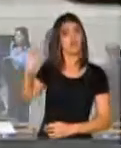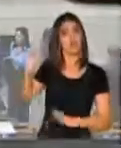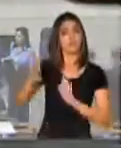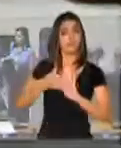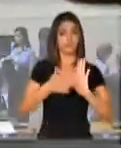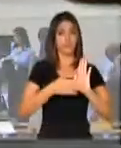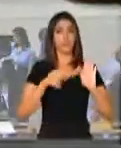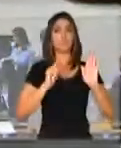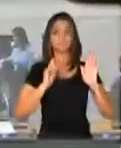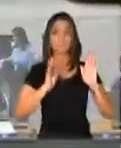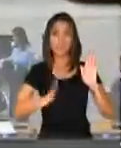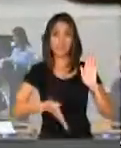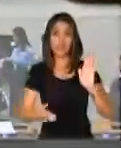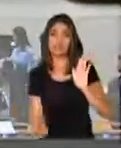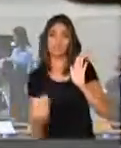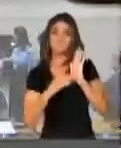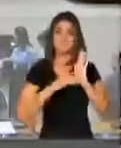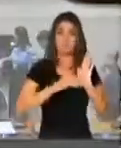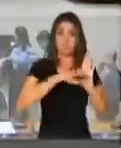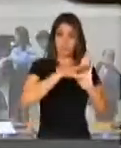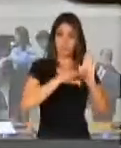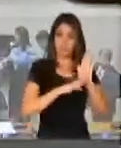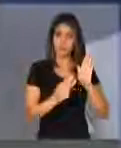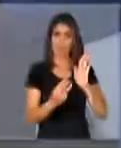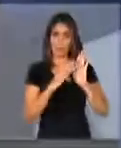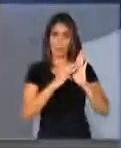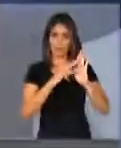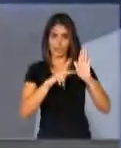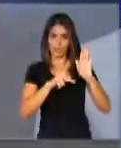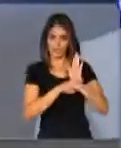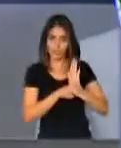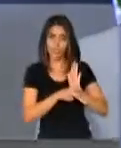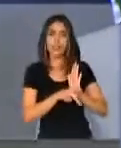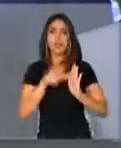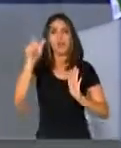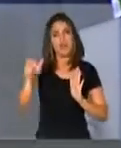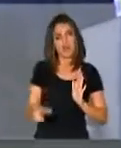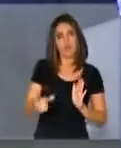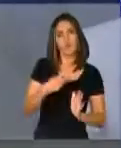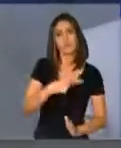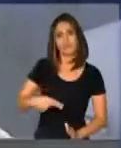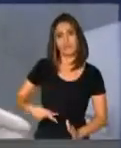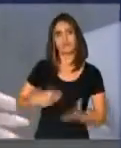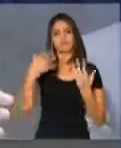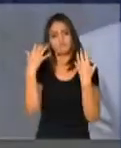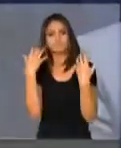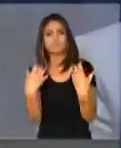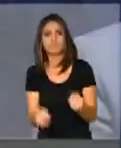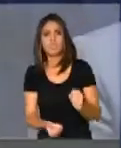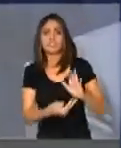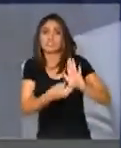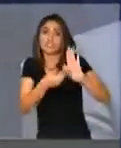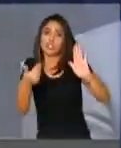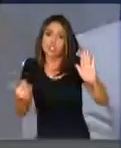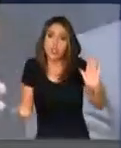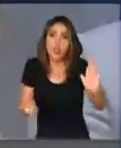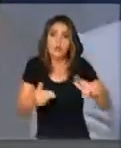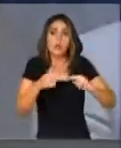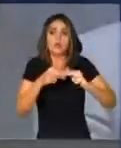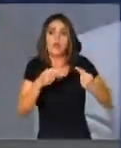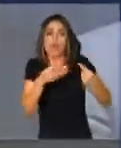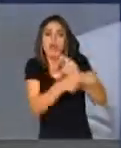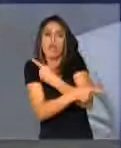matéria que foi incluído aqui na medida provisória vossa excelência com muita correção tirou porque era